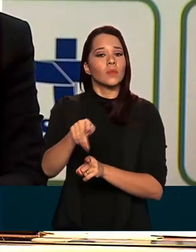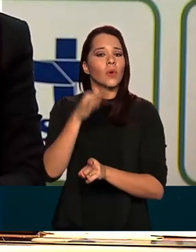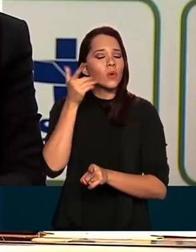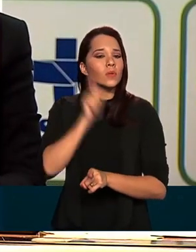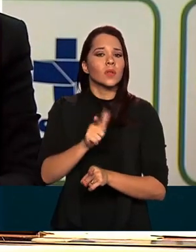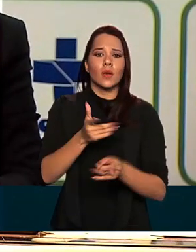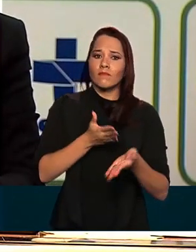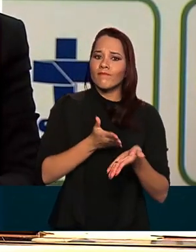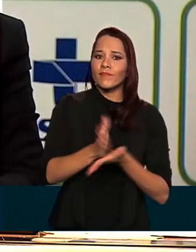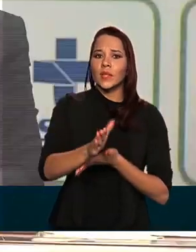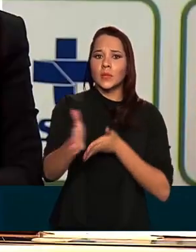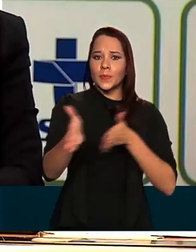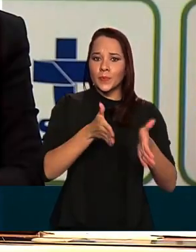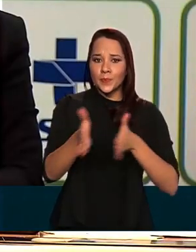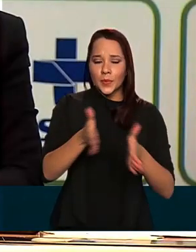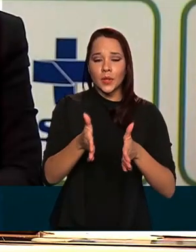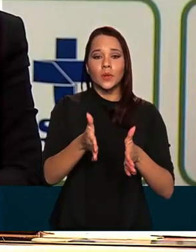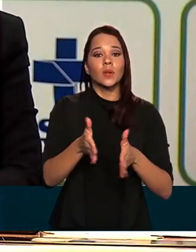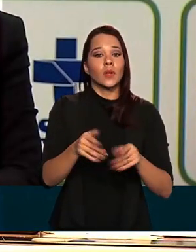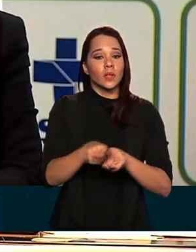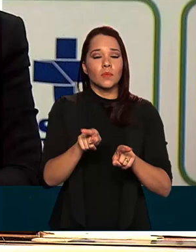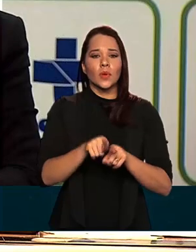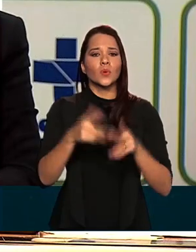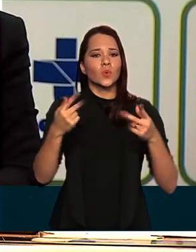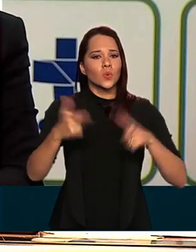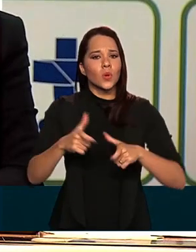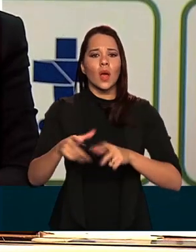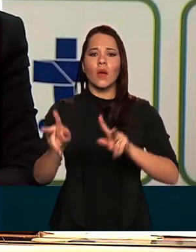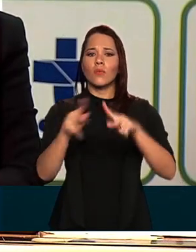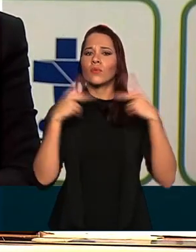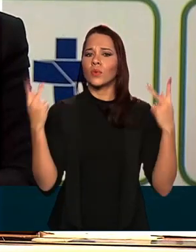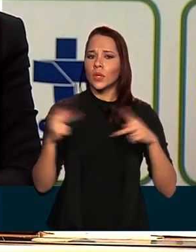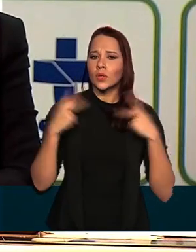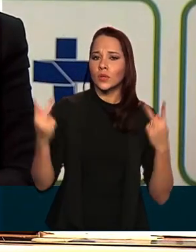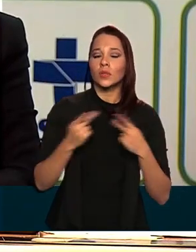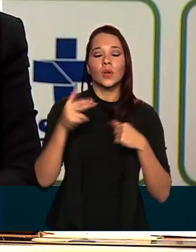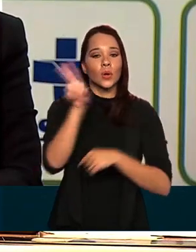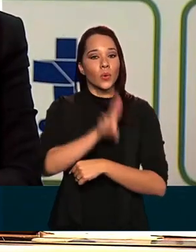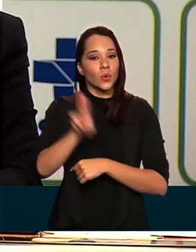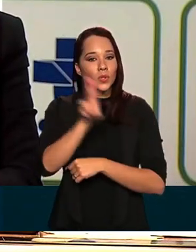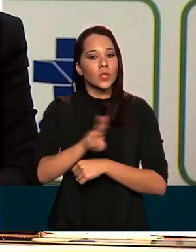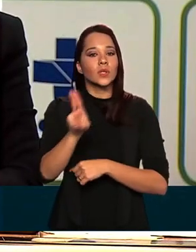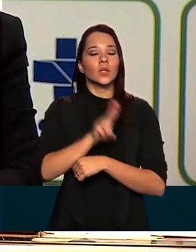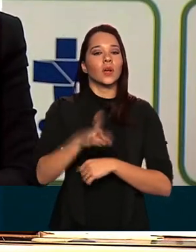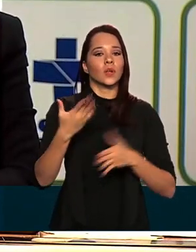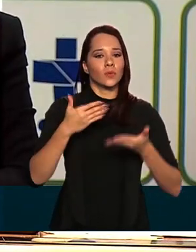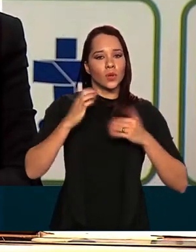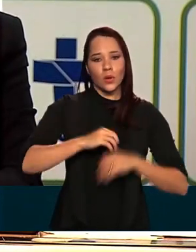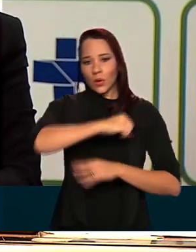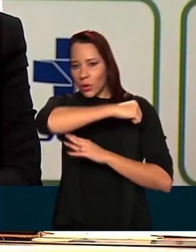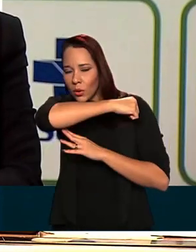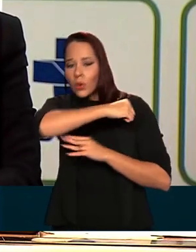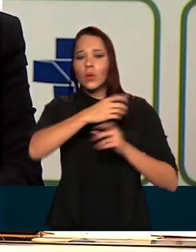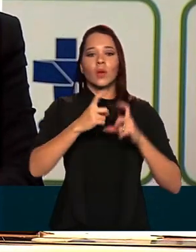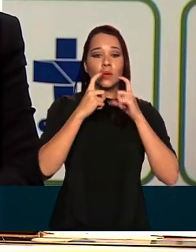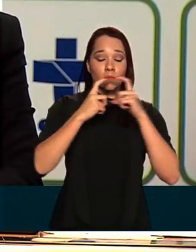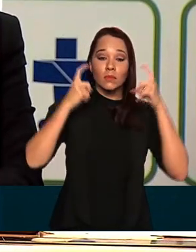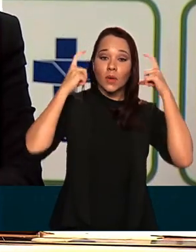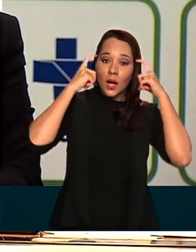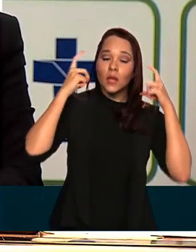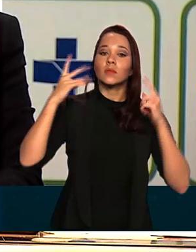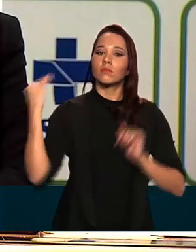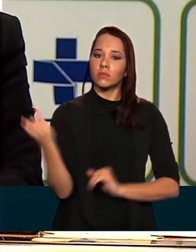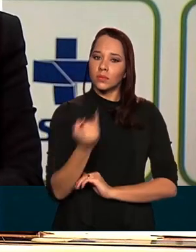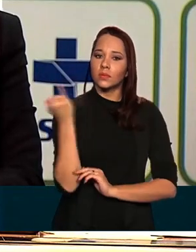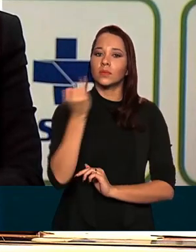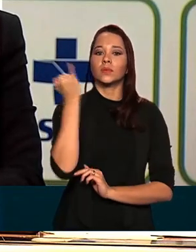por todo esse período de sazonalidade, manter os ambientes arejados, ventilados, utilização da etiqueta da tosse, máscaras como um elemento